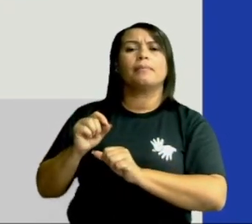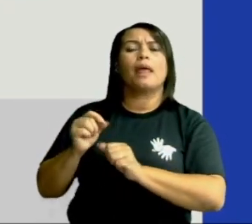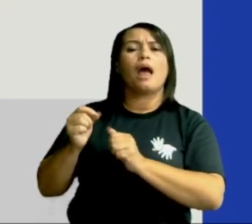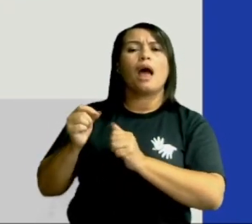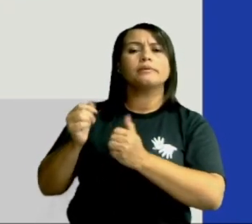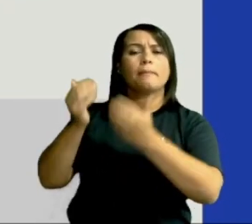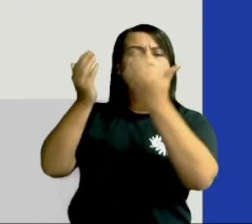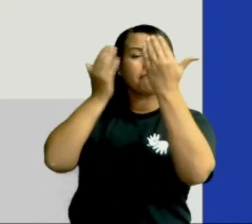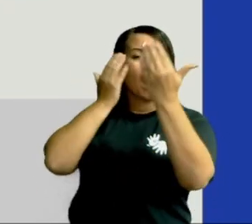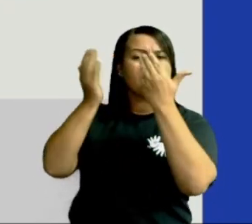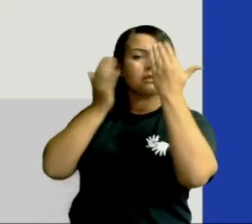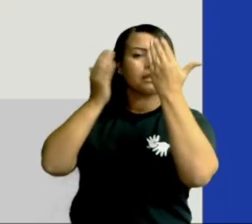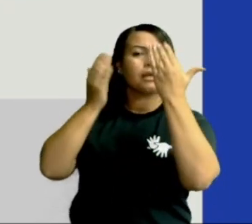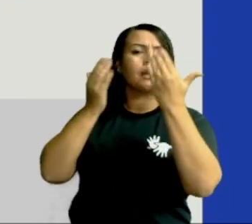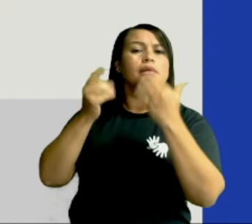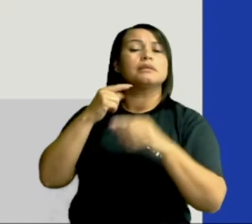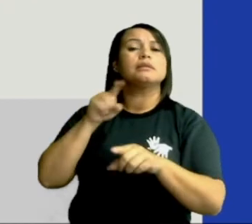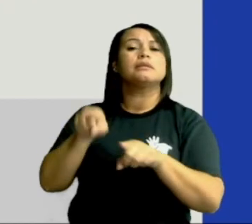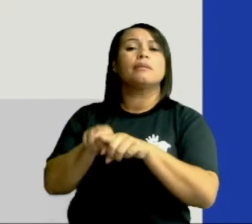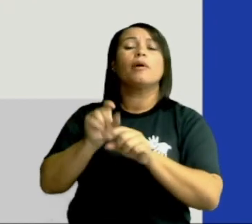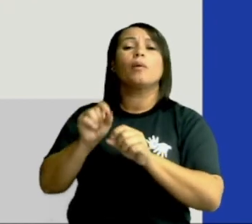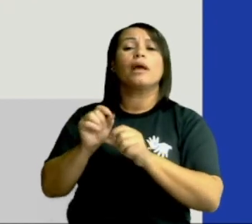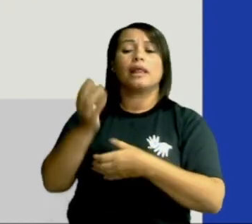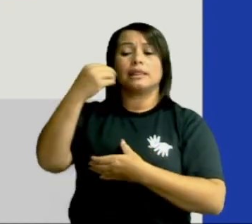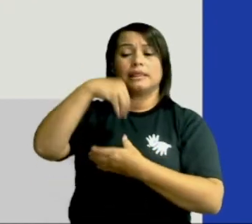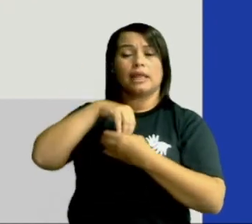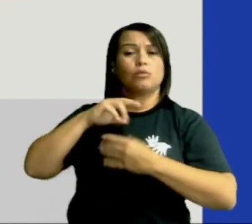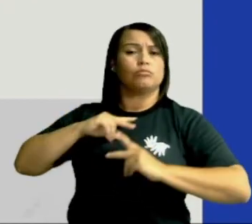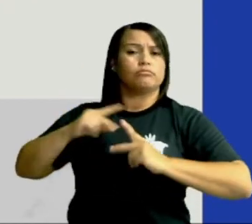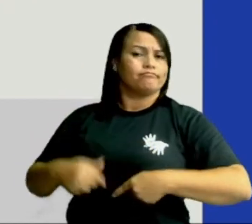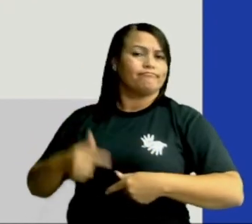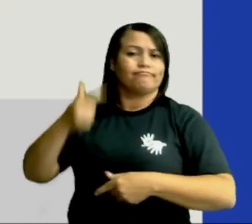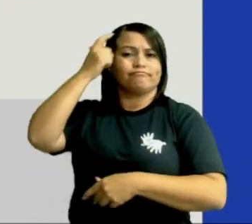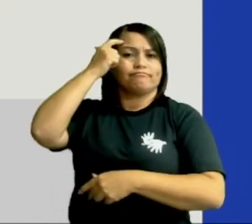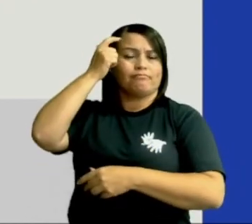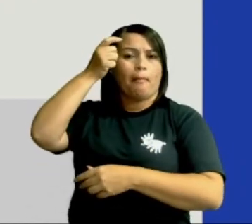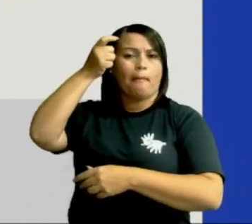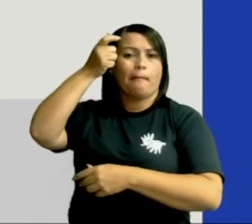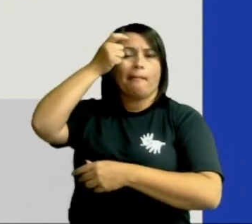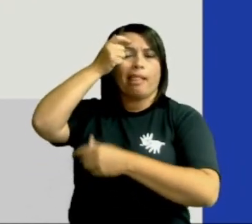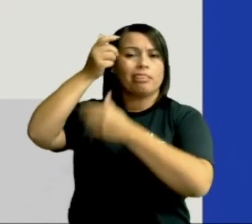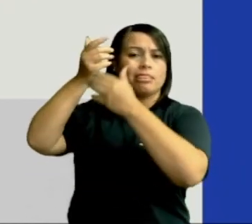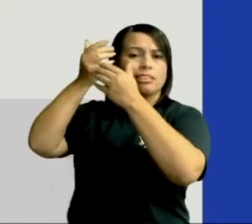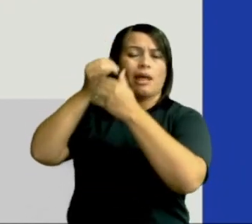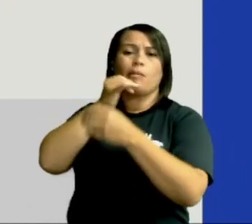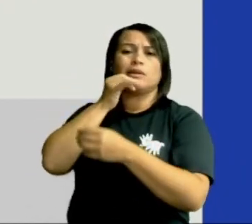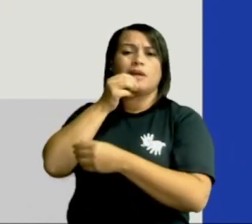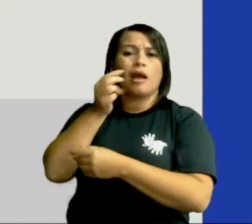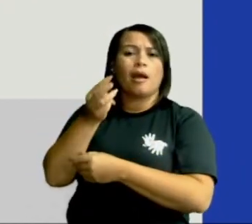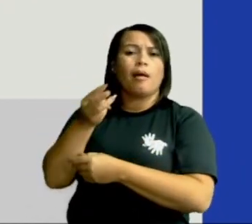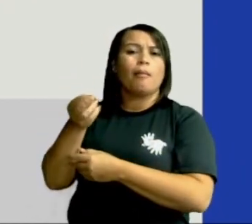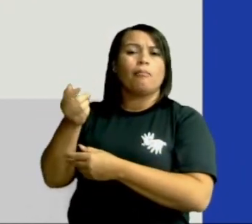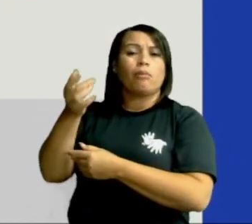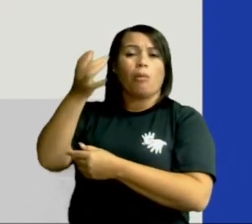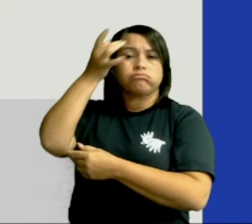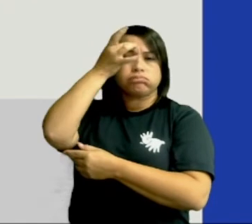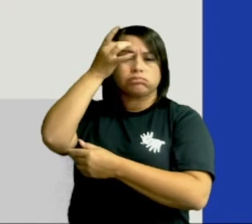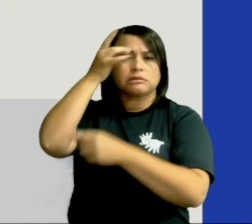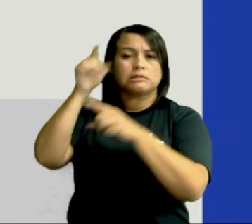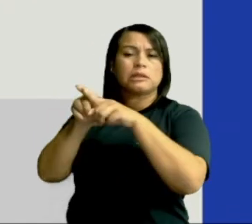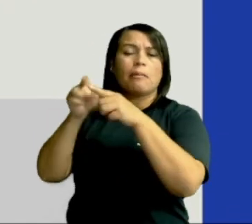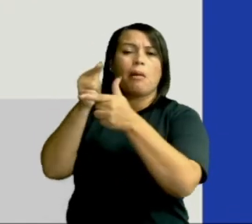psíquicas do nosso organismo. Então, sejam pessoas que tenham doenças